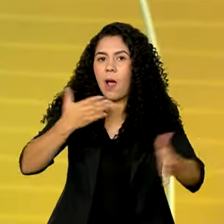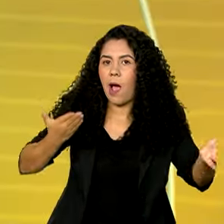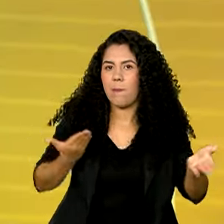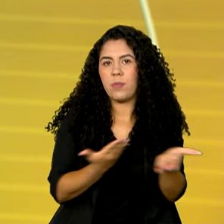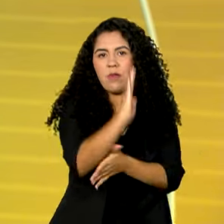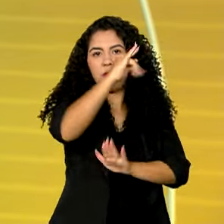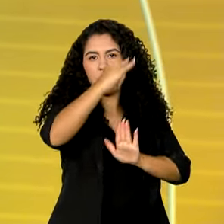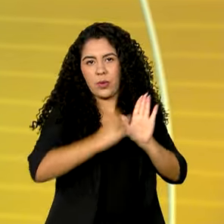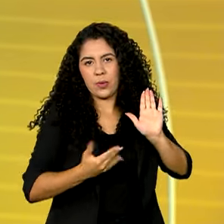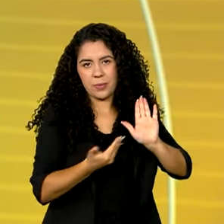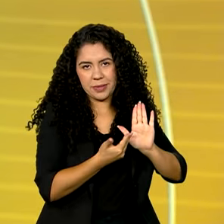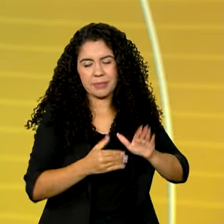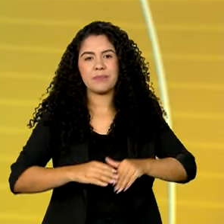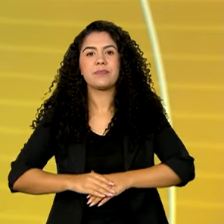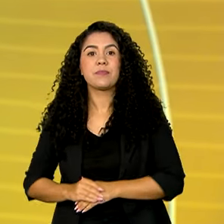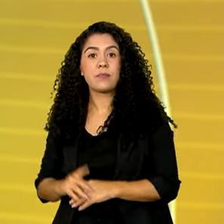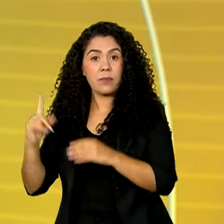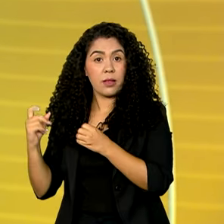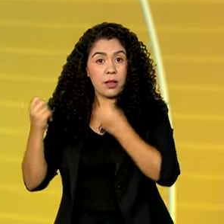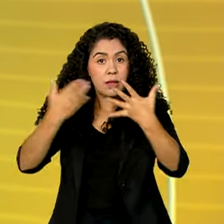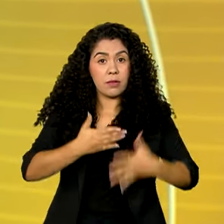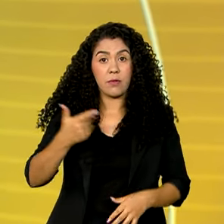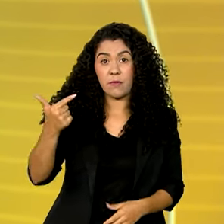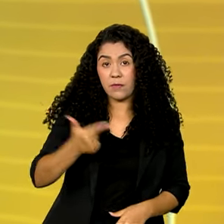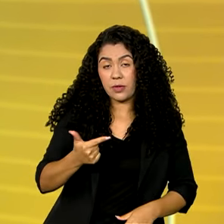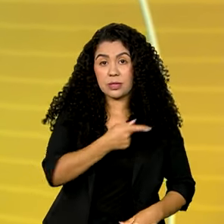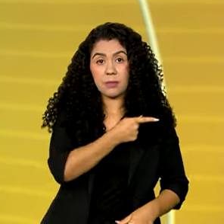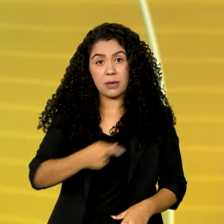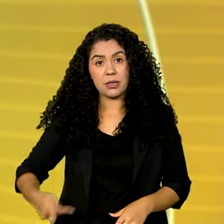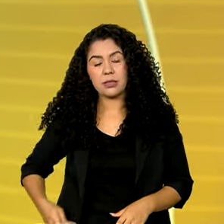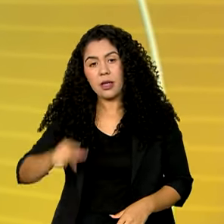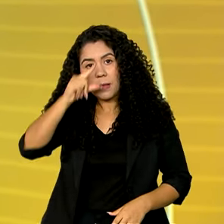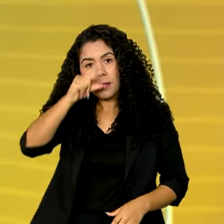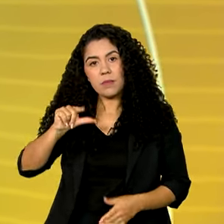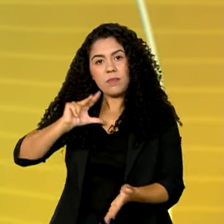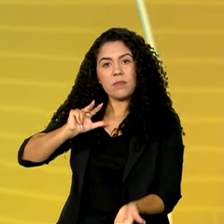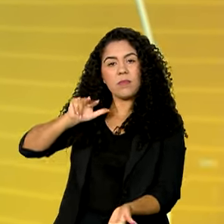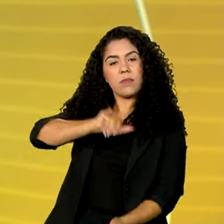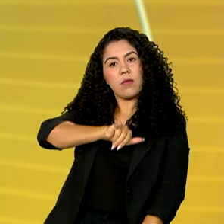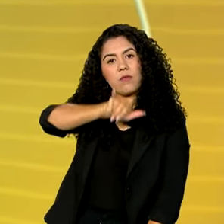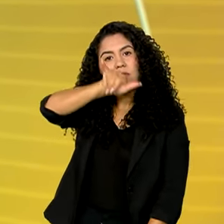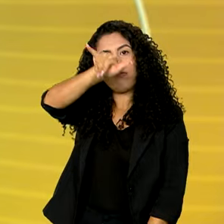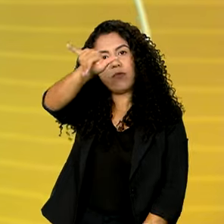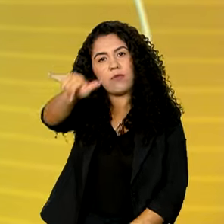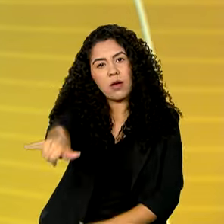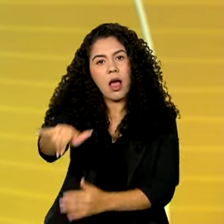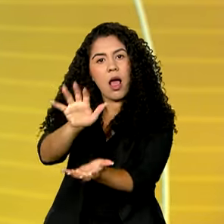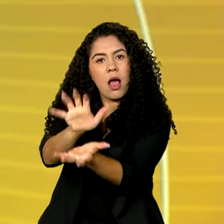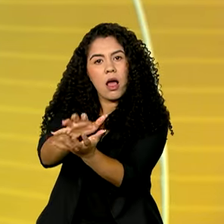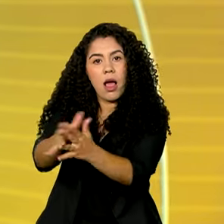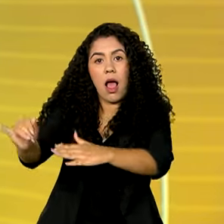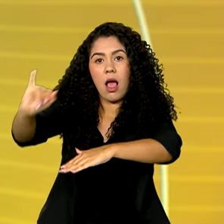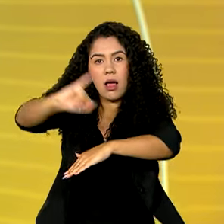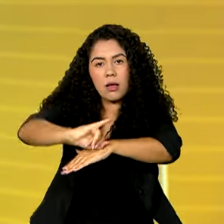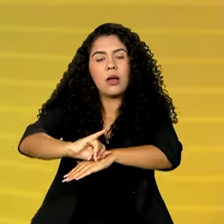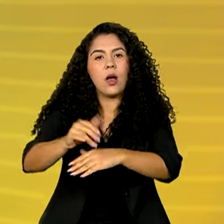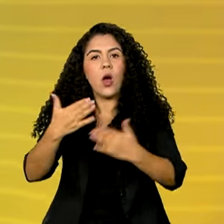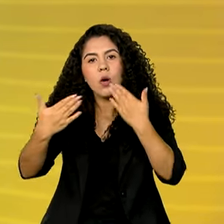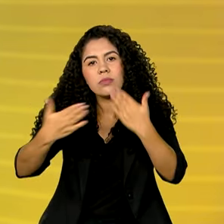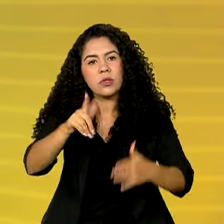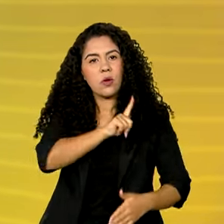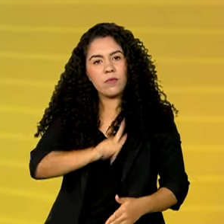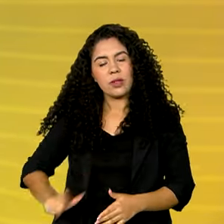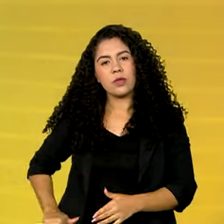final. O vice-presidente Geraldo Alckmin esteve em Pernambuco. Na capital, ele se reuniu com a governadora Raquel Lira e